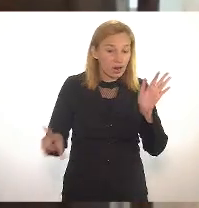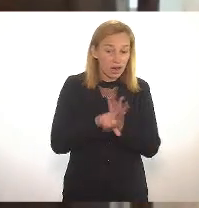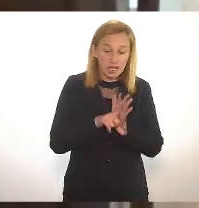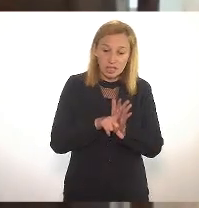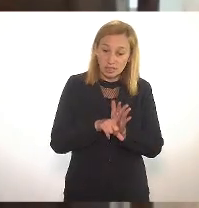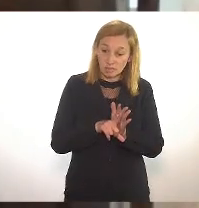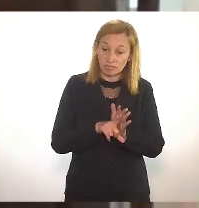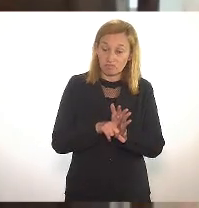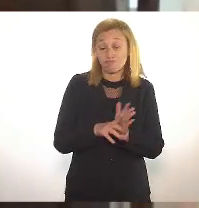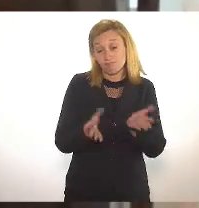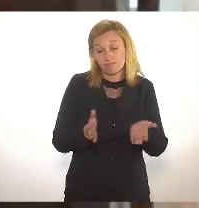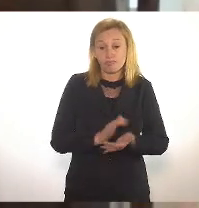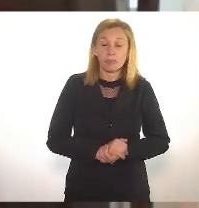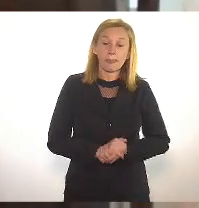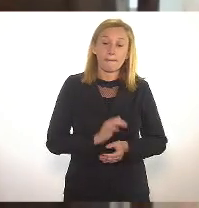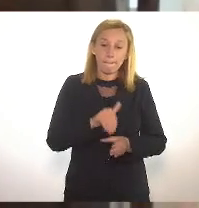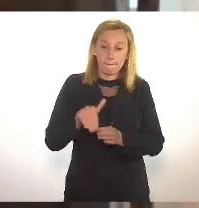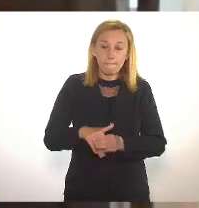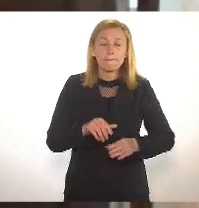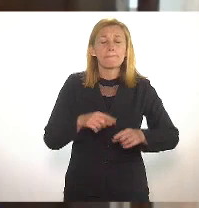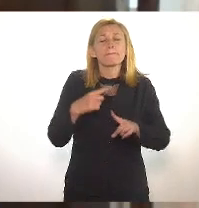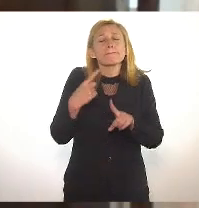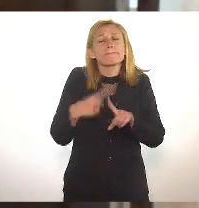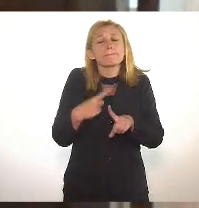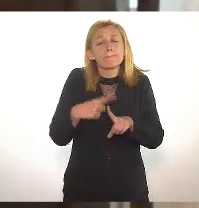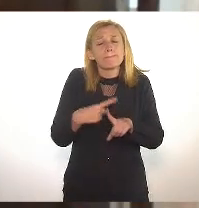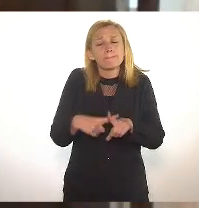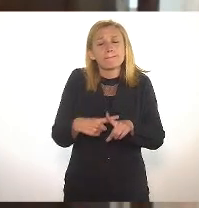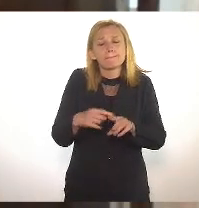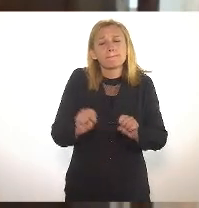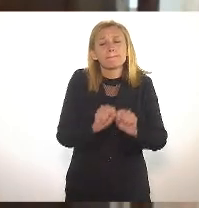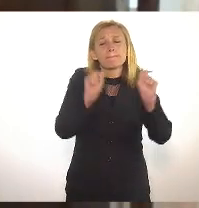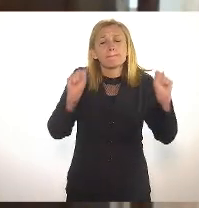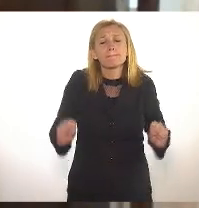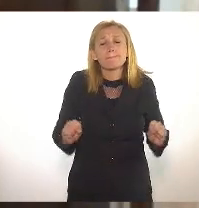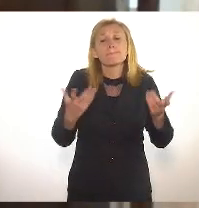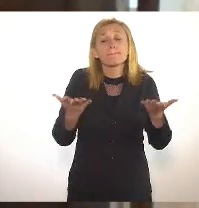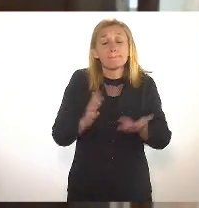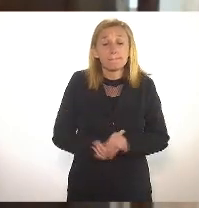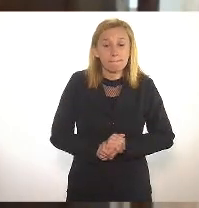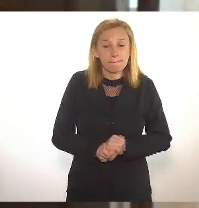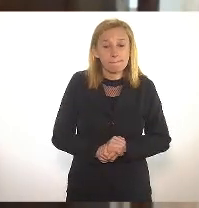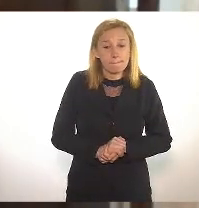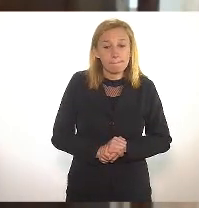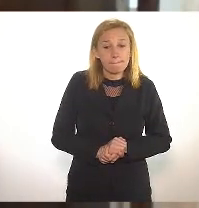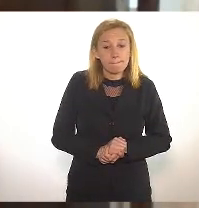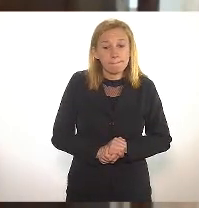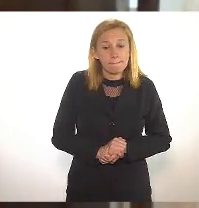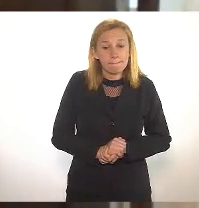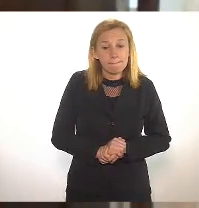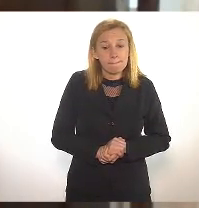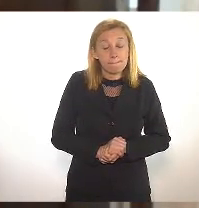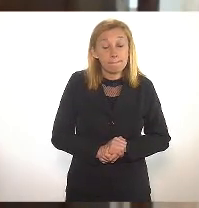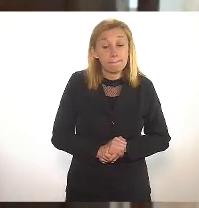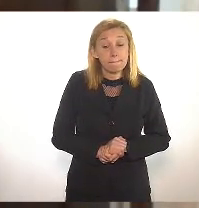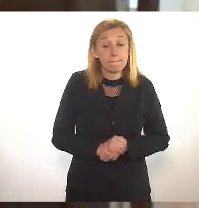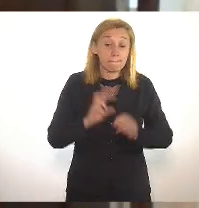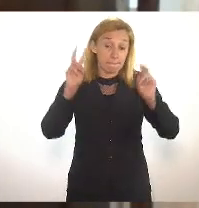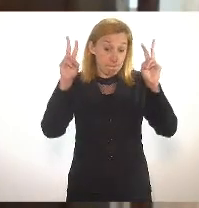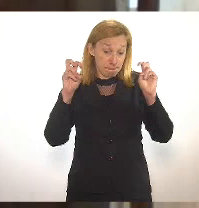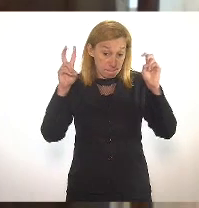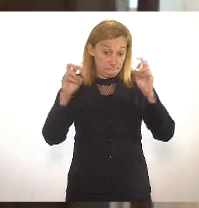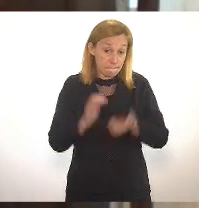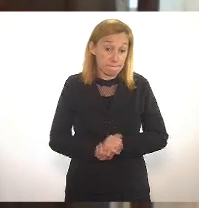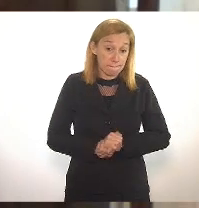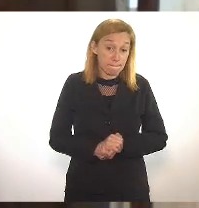eleitorais. Mas por que esse sistema? Aí me vem a seguinte questão que eu